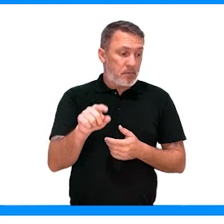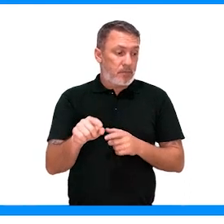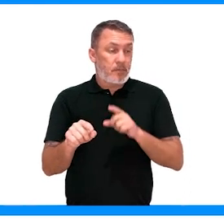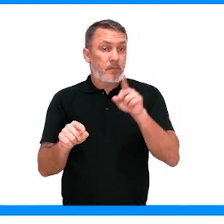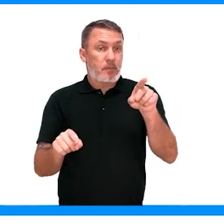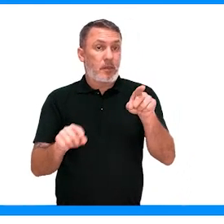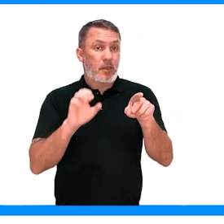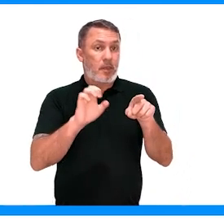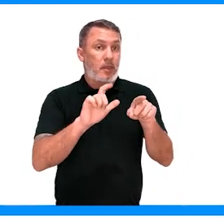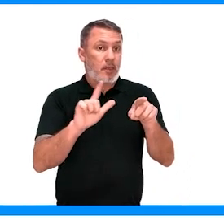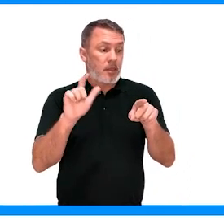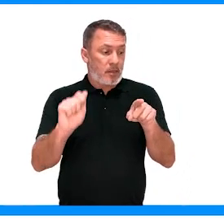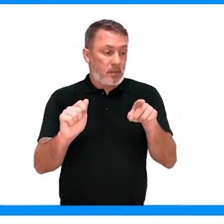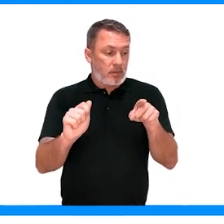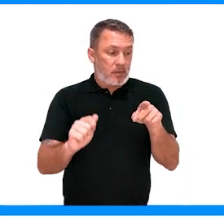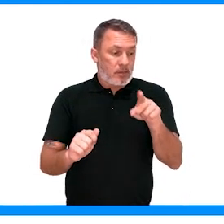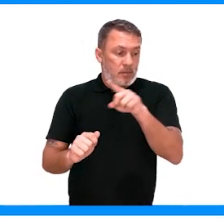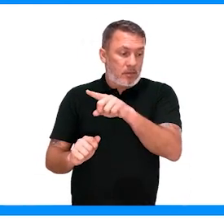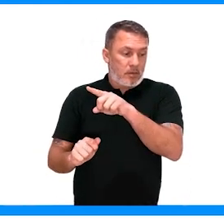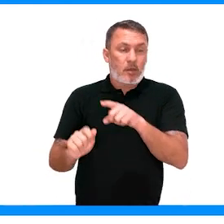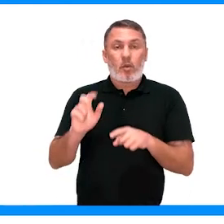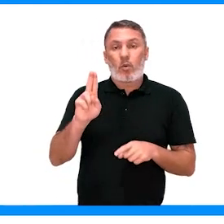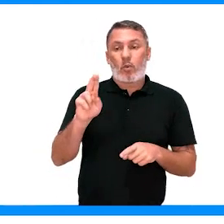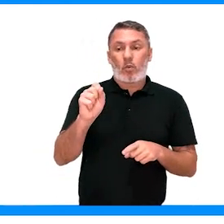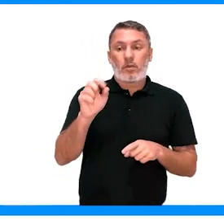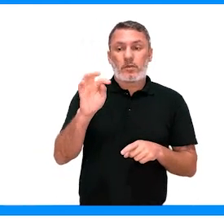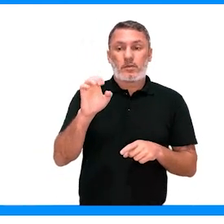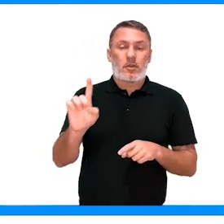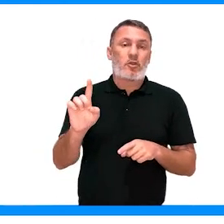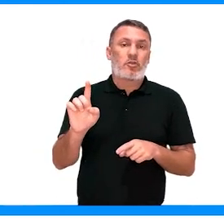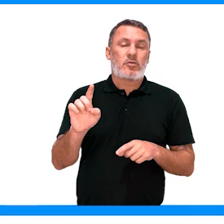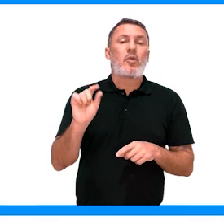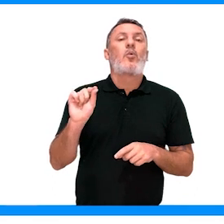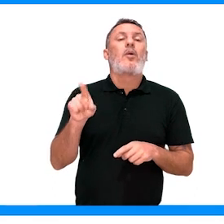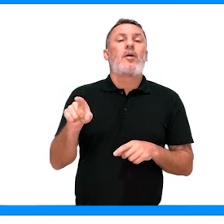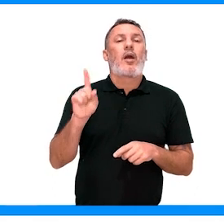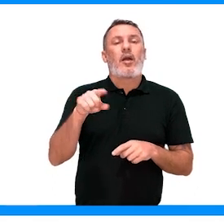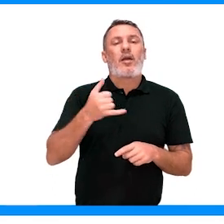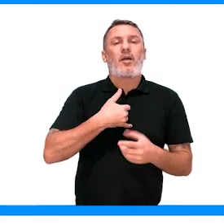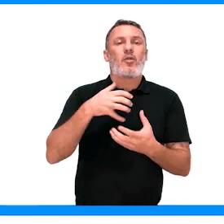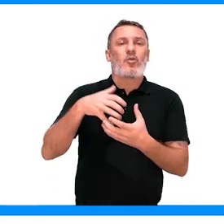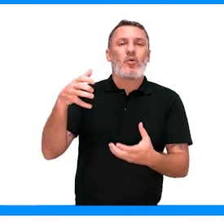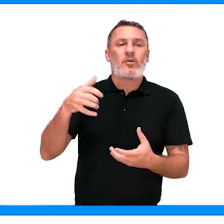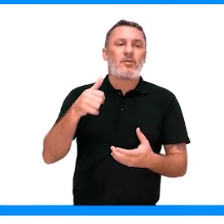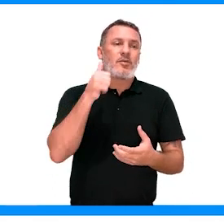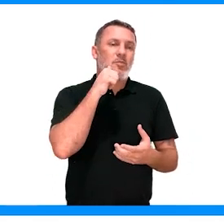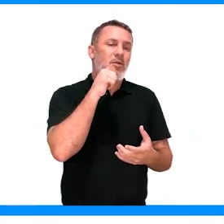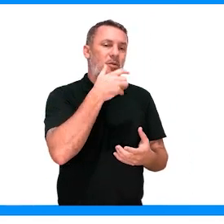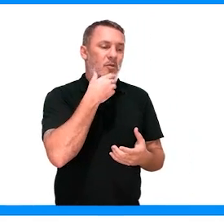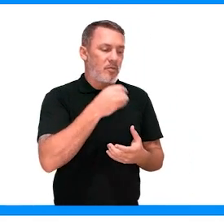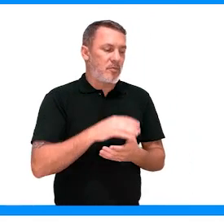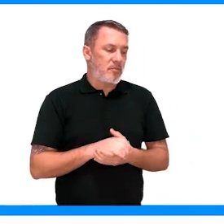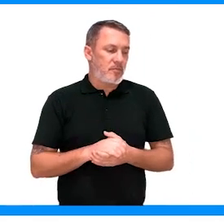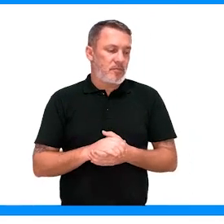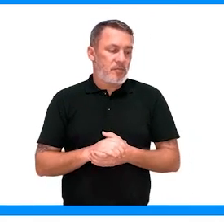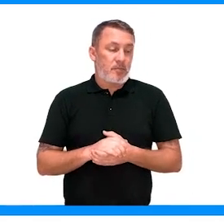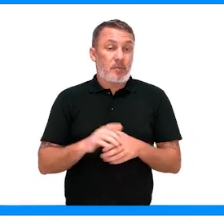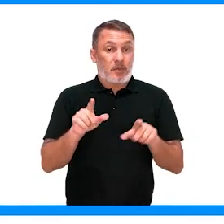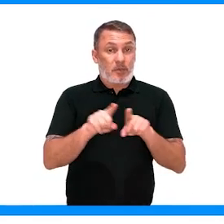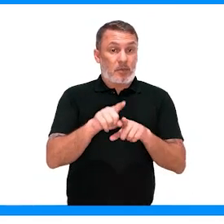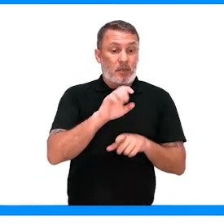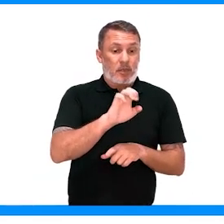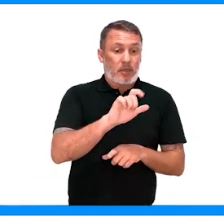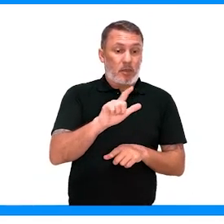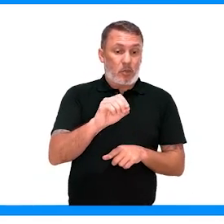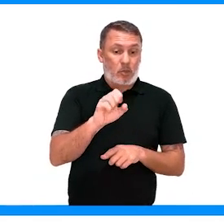ou usted, porque é a linguagem formal. Seria o senhor, a senhora. Terceira pessoa, nós temos